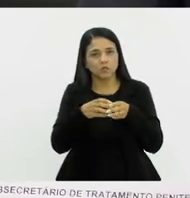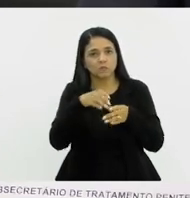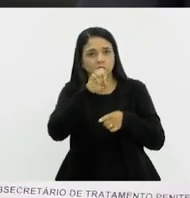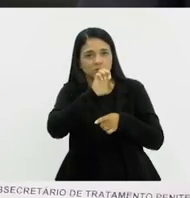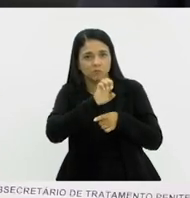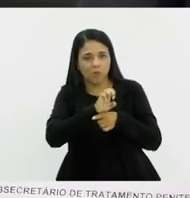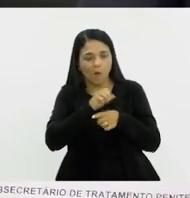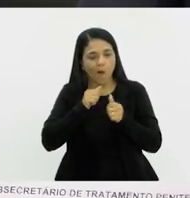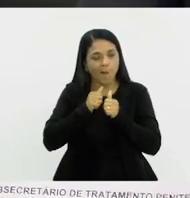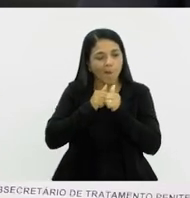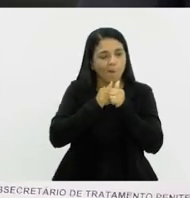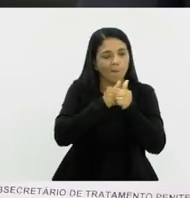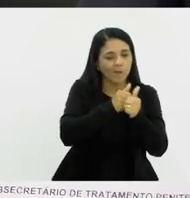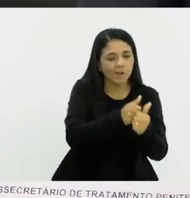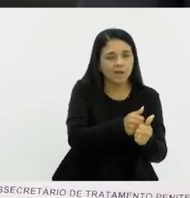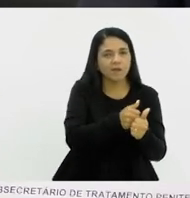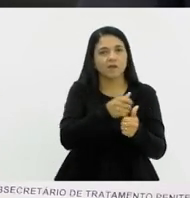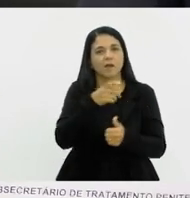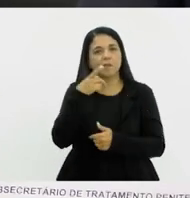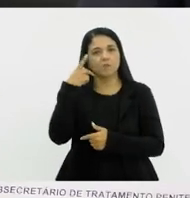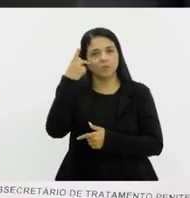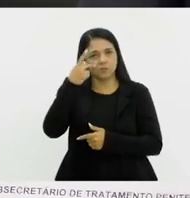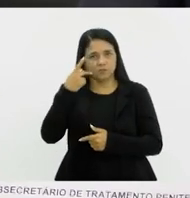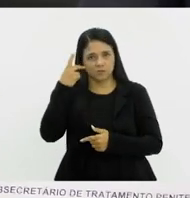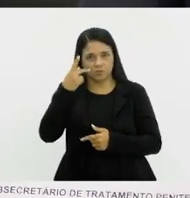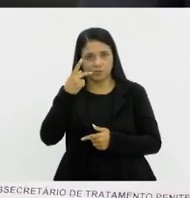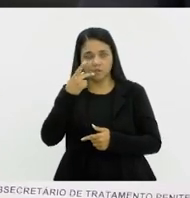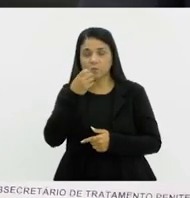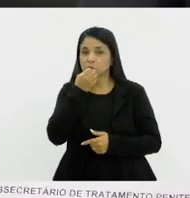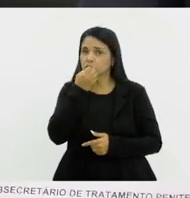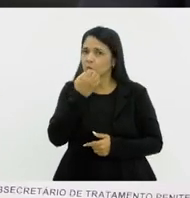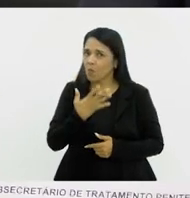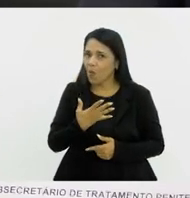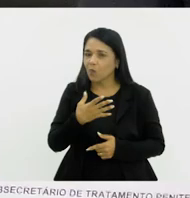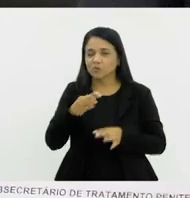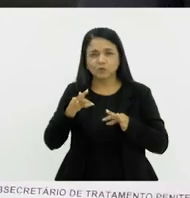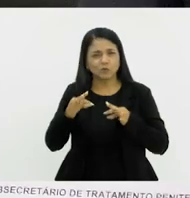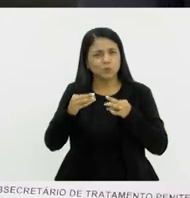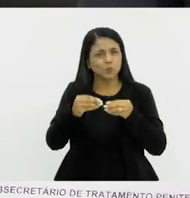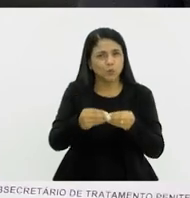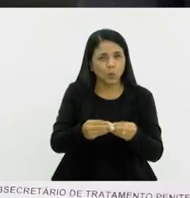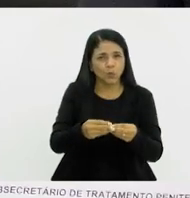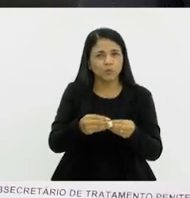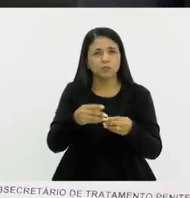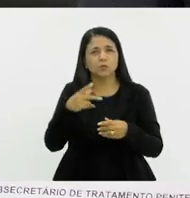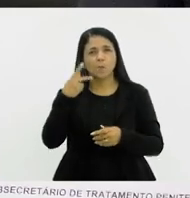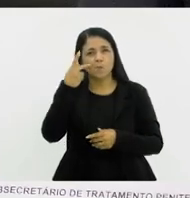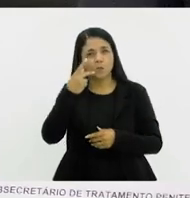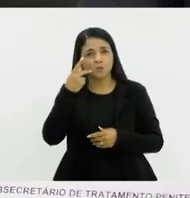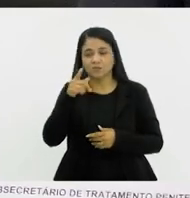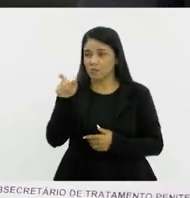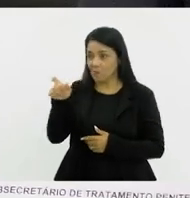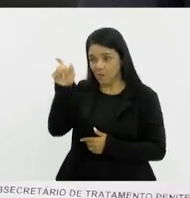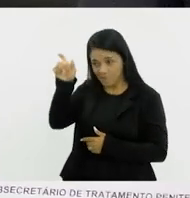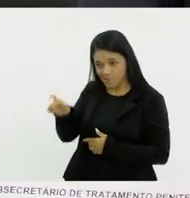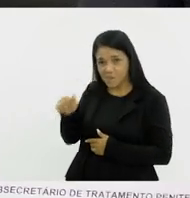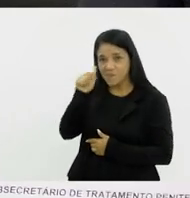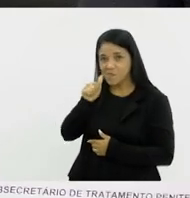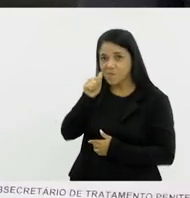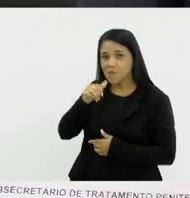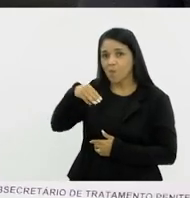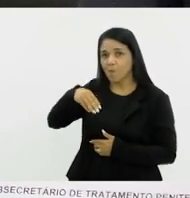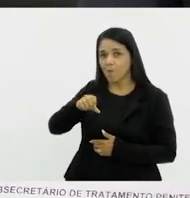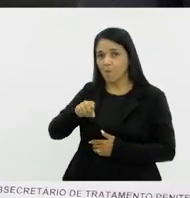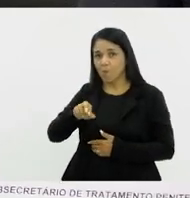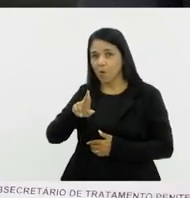essa política. E isso seria muito bom se todas as políticas... tem uma companheira nossa do Mohan, que é do movimento